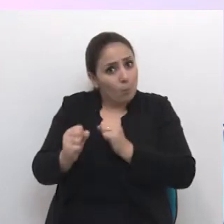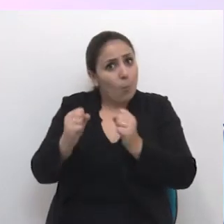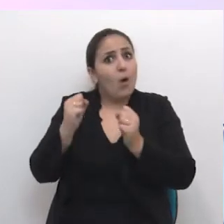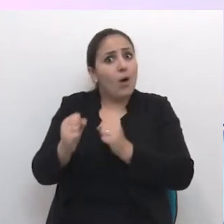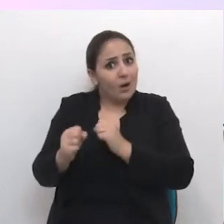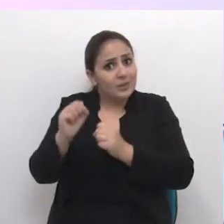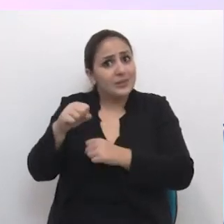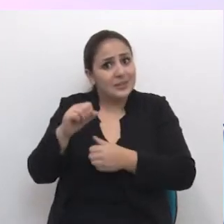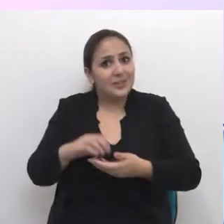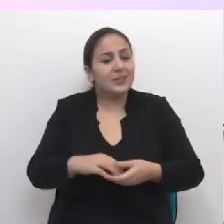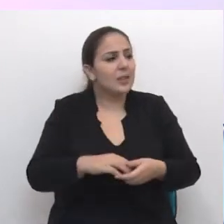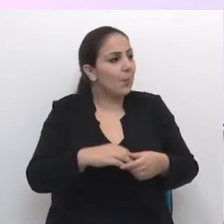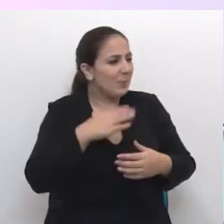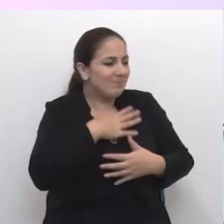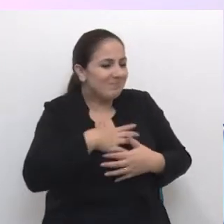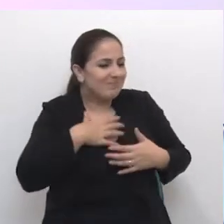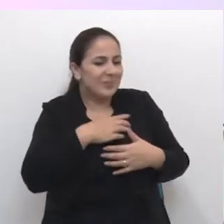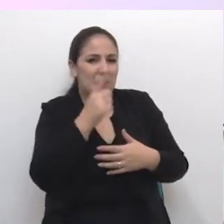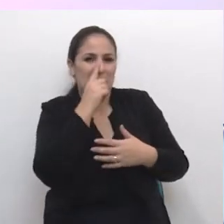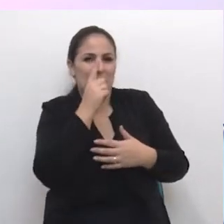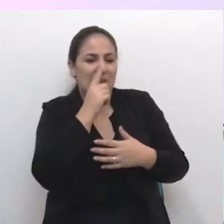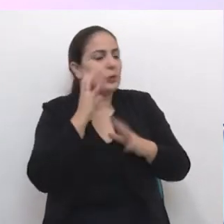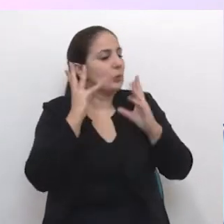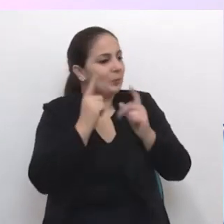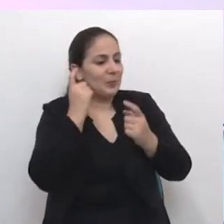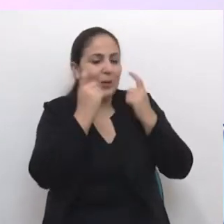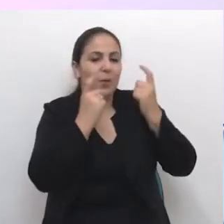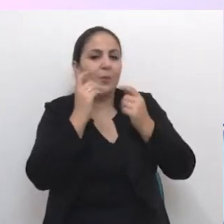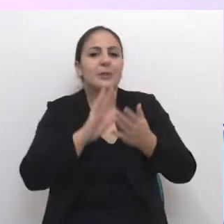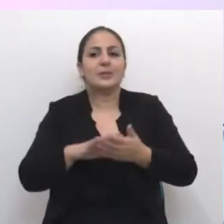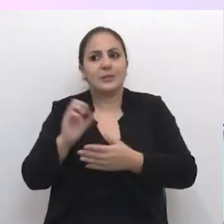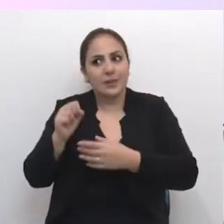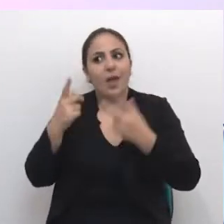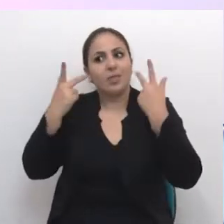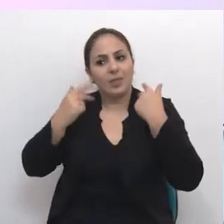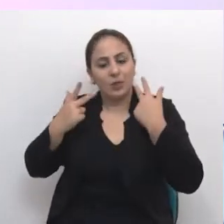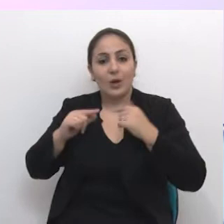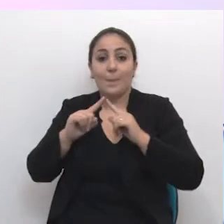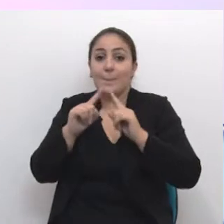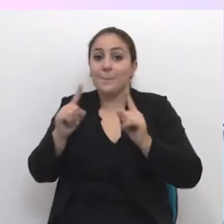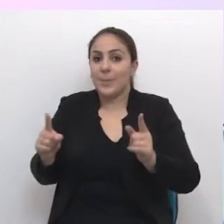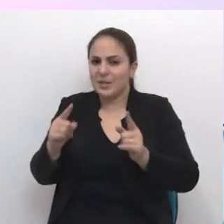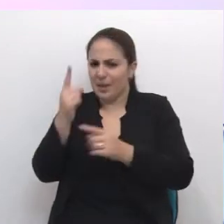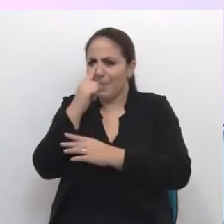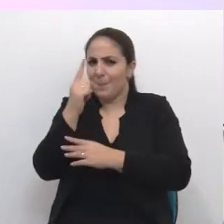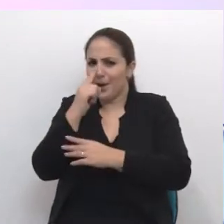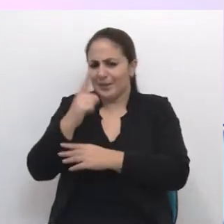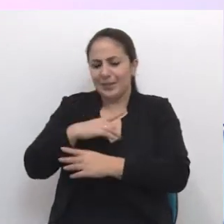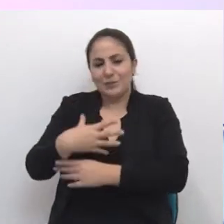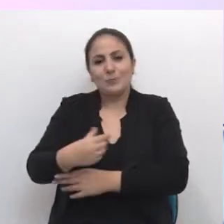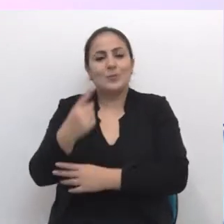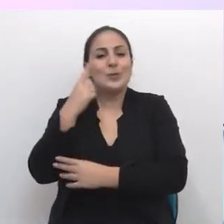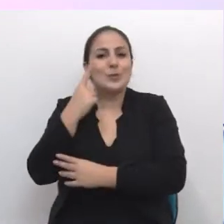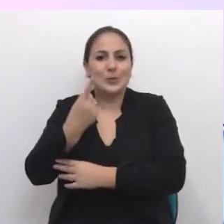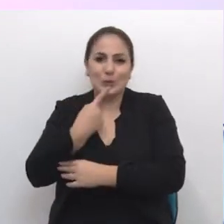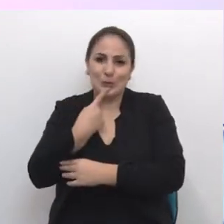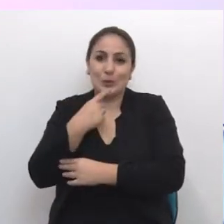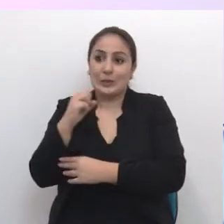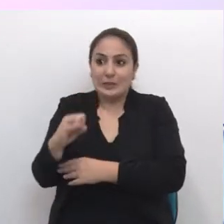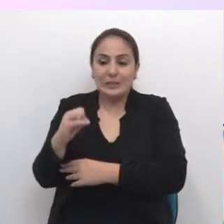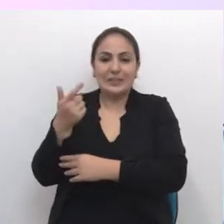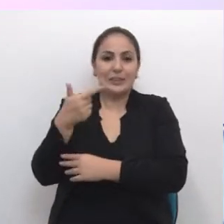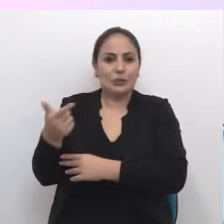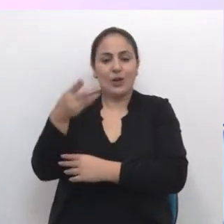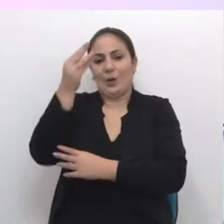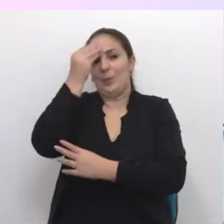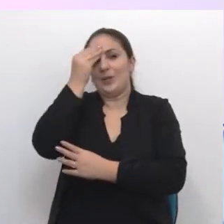uma angústia de mãe, toda mãe, né, se preocupa. Toda mãe se preocupa, é natural. Mas a mãe que tem o filho surdo, se não tiver